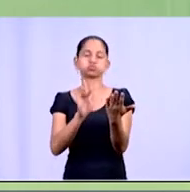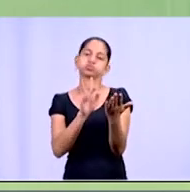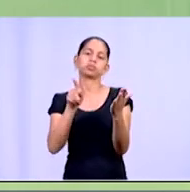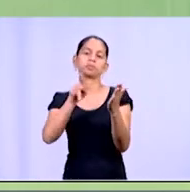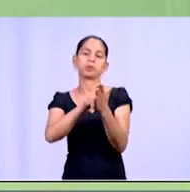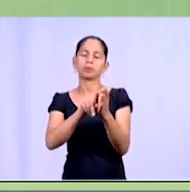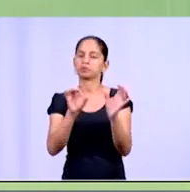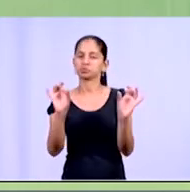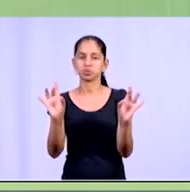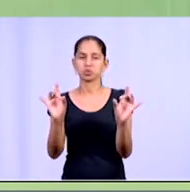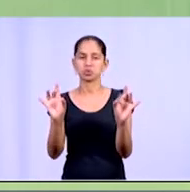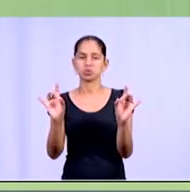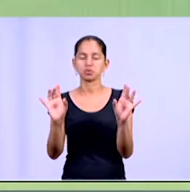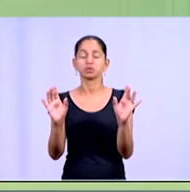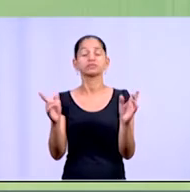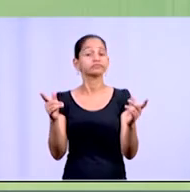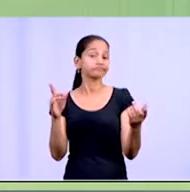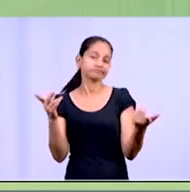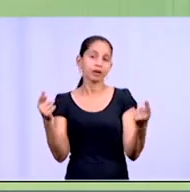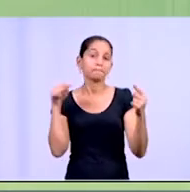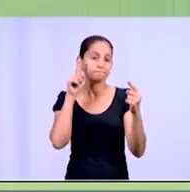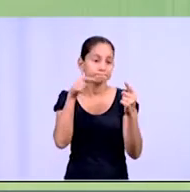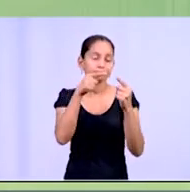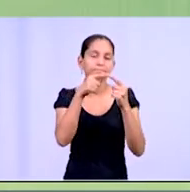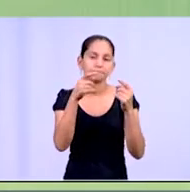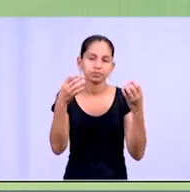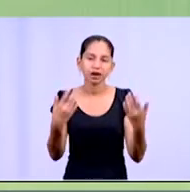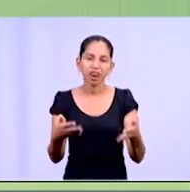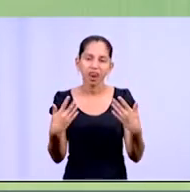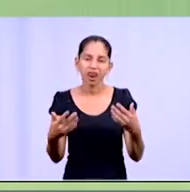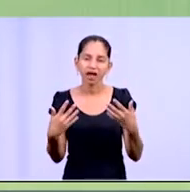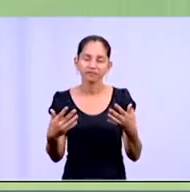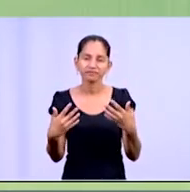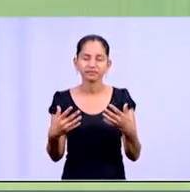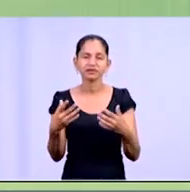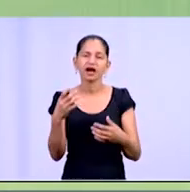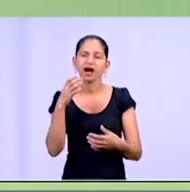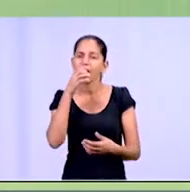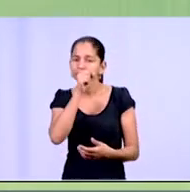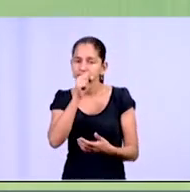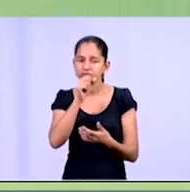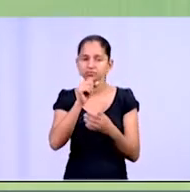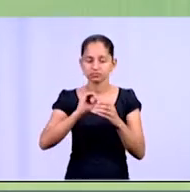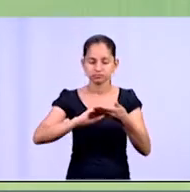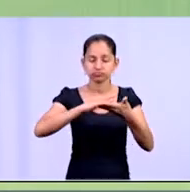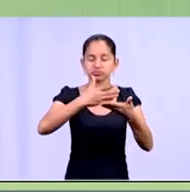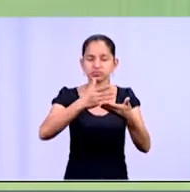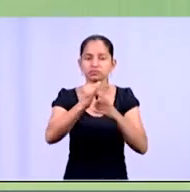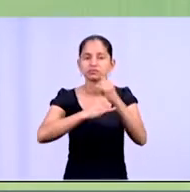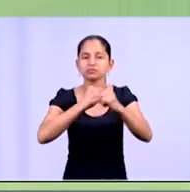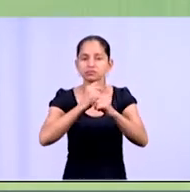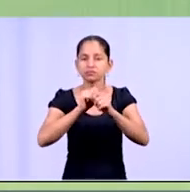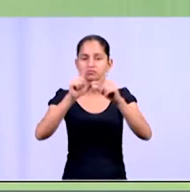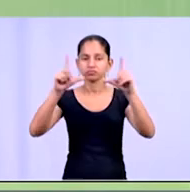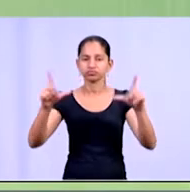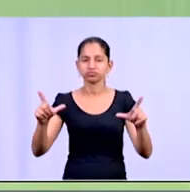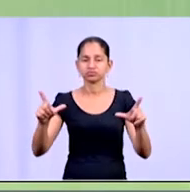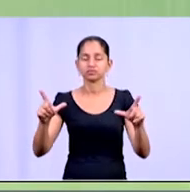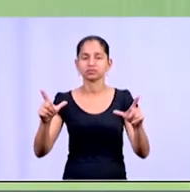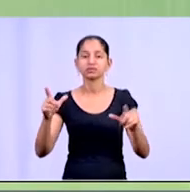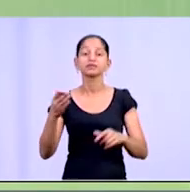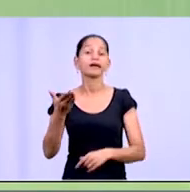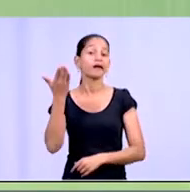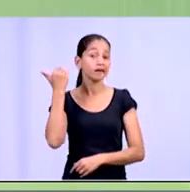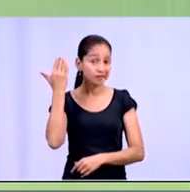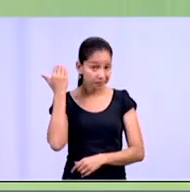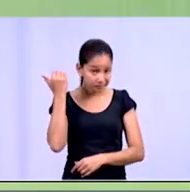né, com fim específico, mais leves e mais práticos, né? E a nova onda começou no ano